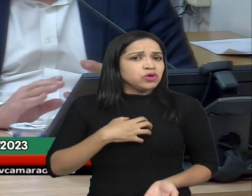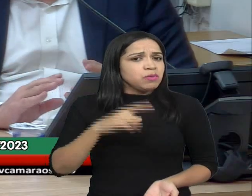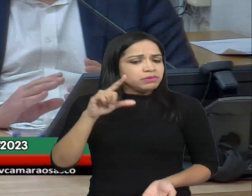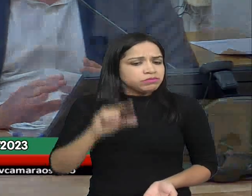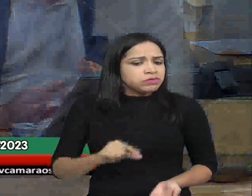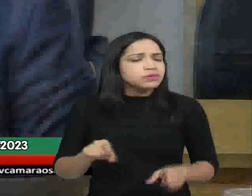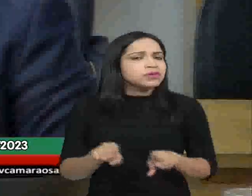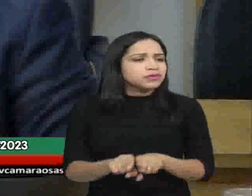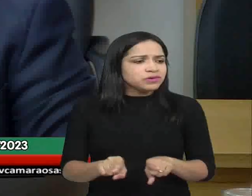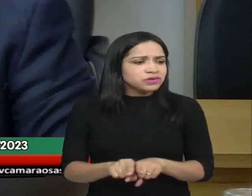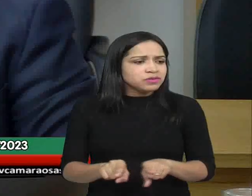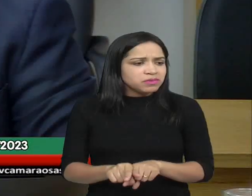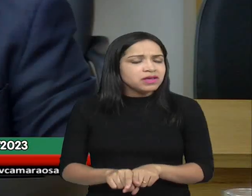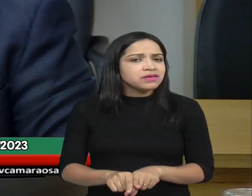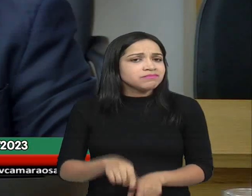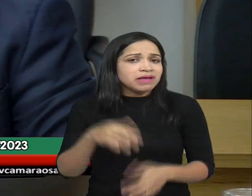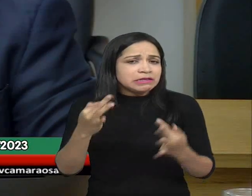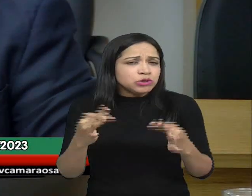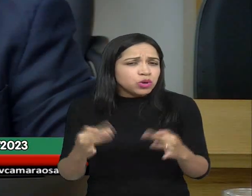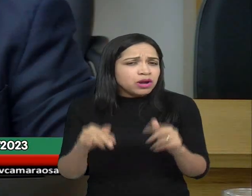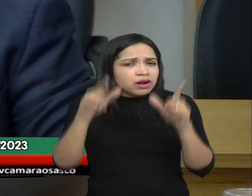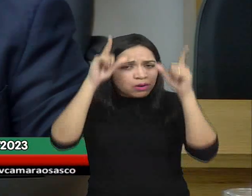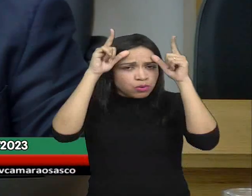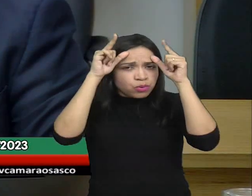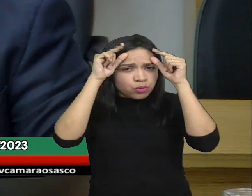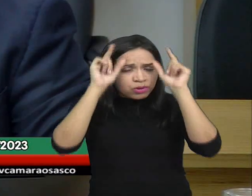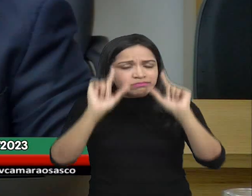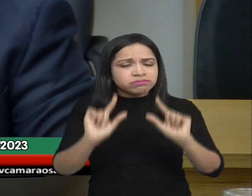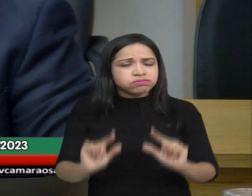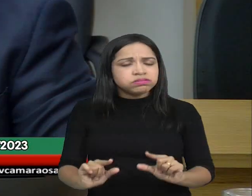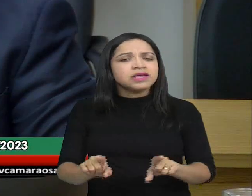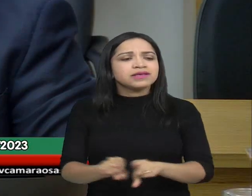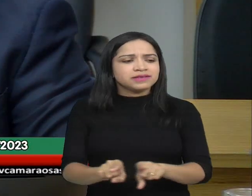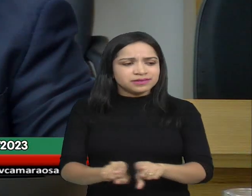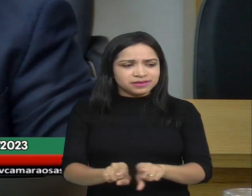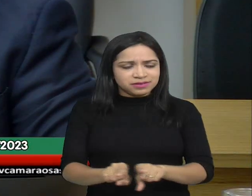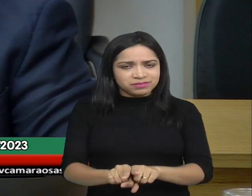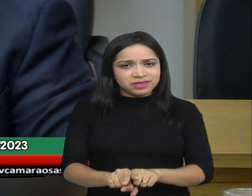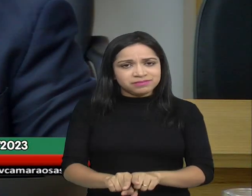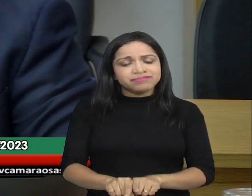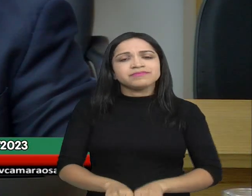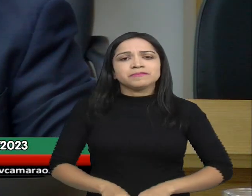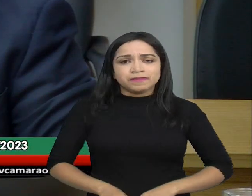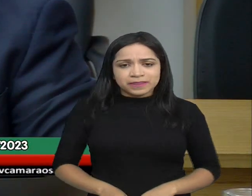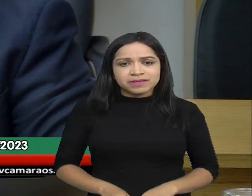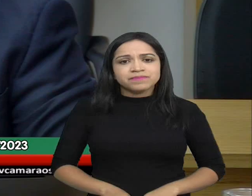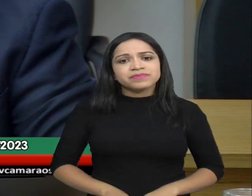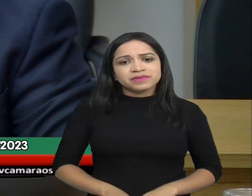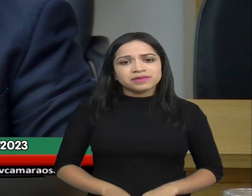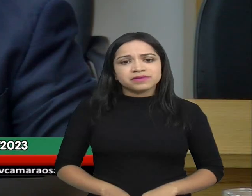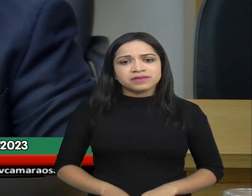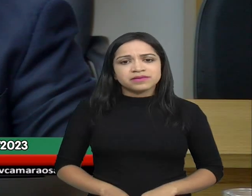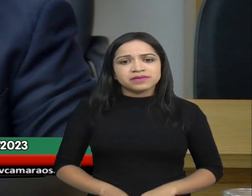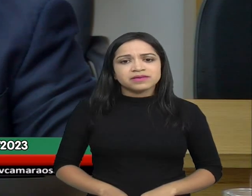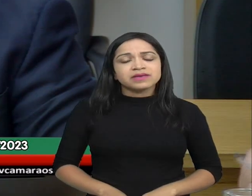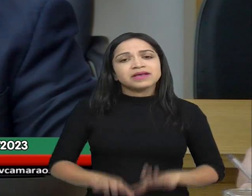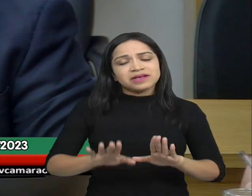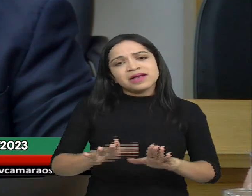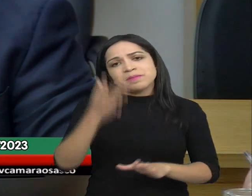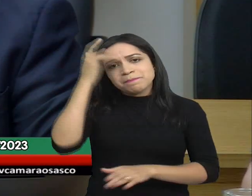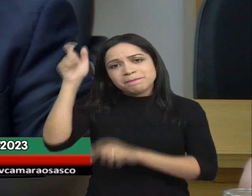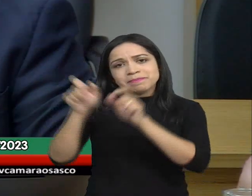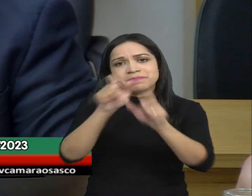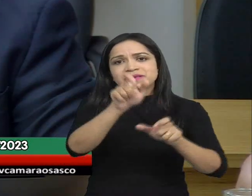stent, a cirurgia de ponte safena, isso não diminui o desfecho de morte, não diminui o desfecho de infarto,